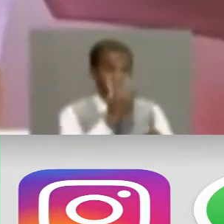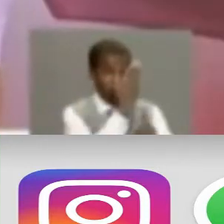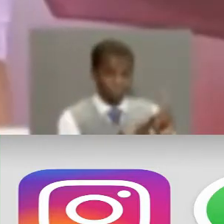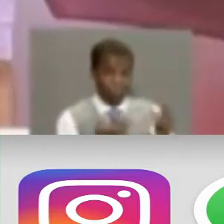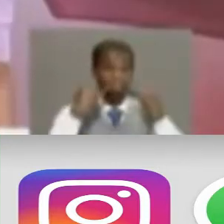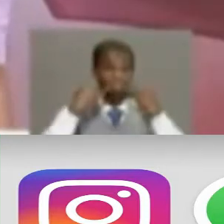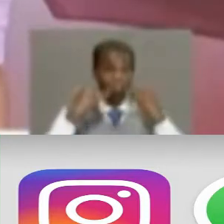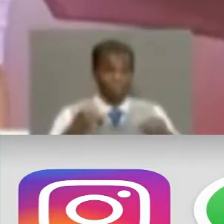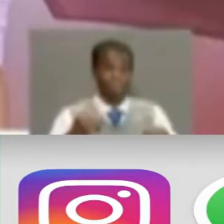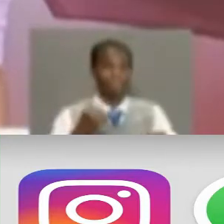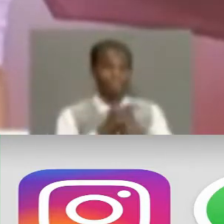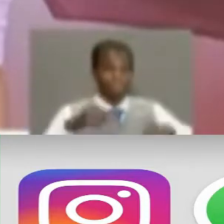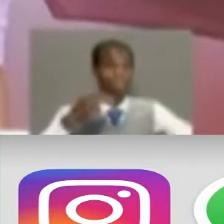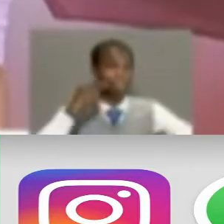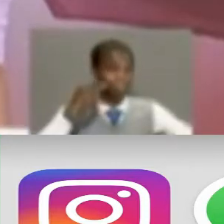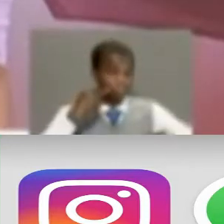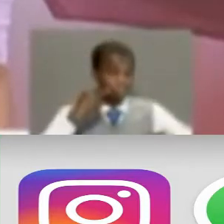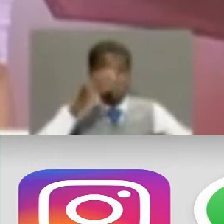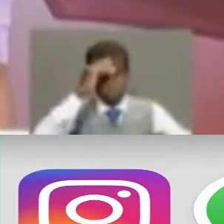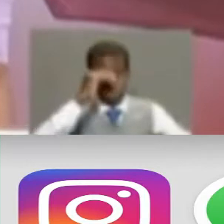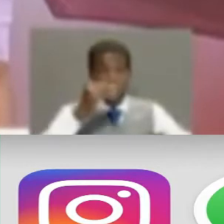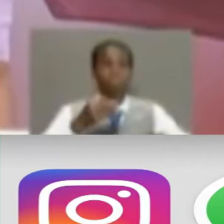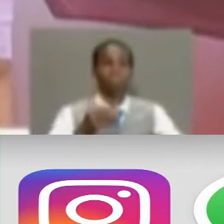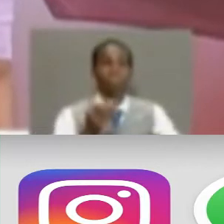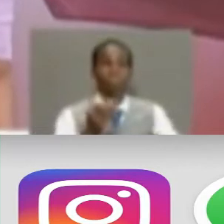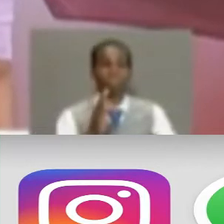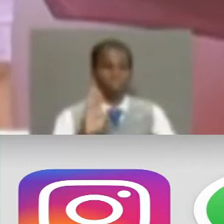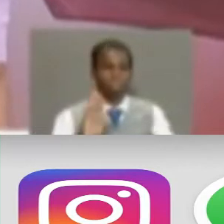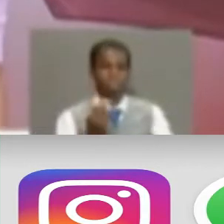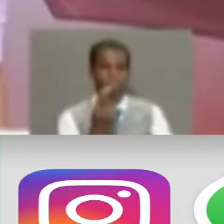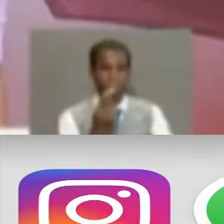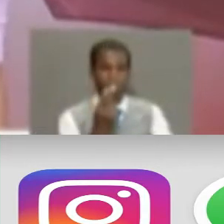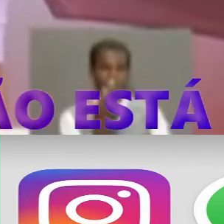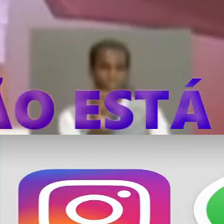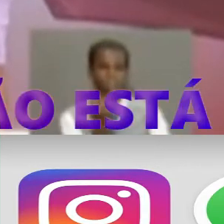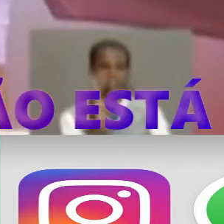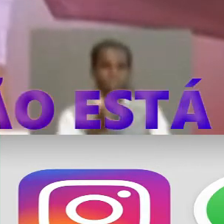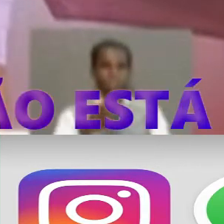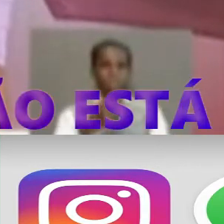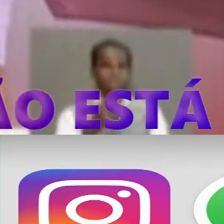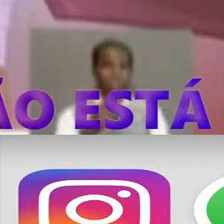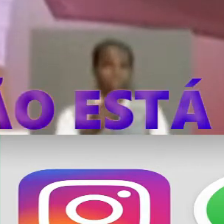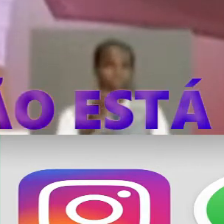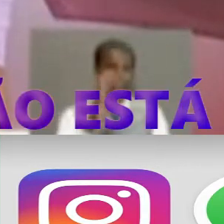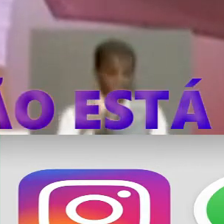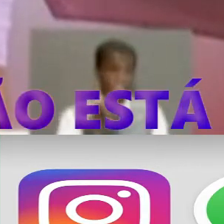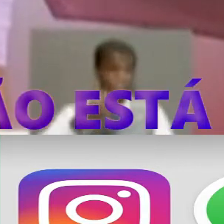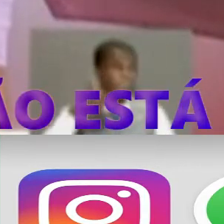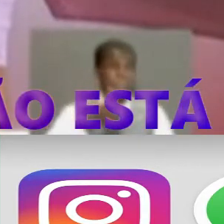Mas é preciso trabalhar em prol da nação, do país, e não o contrário. Portanto, eu penso que há aqui uma engenharia